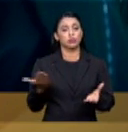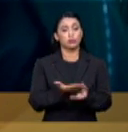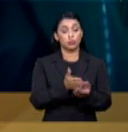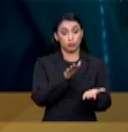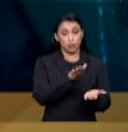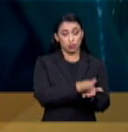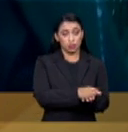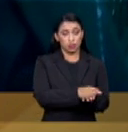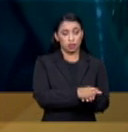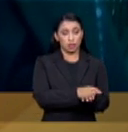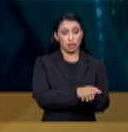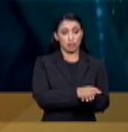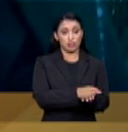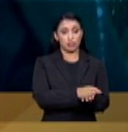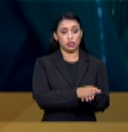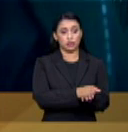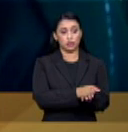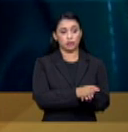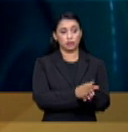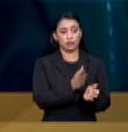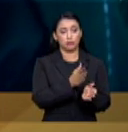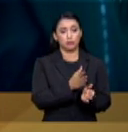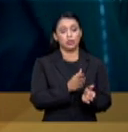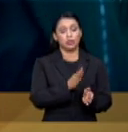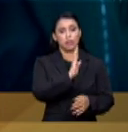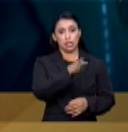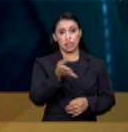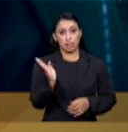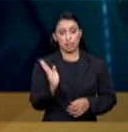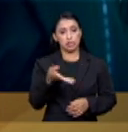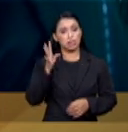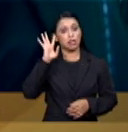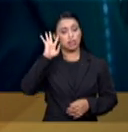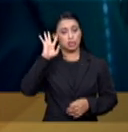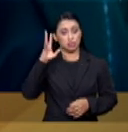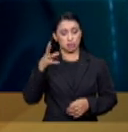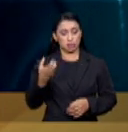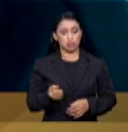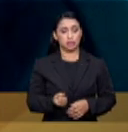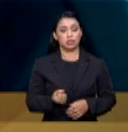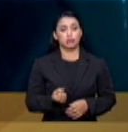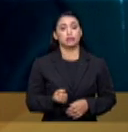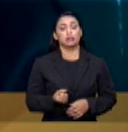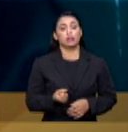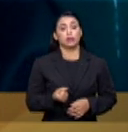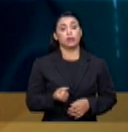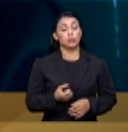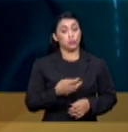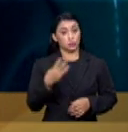da rescisória a União intervém como